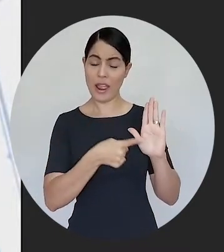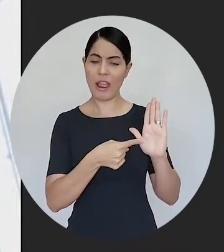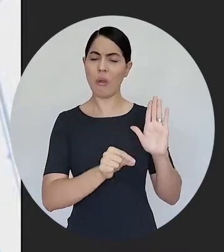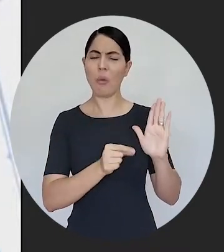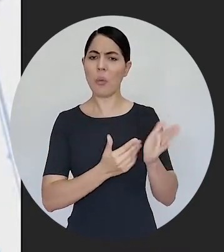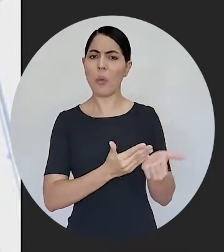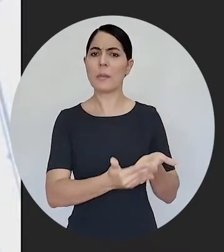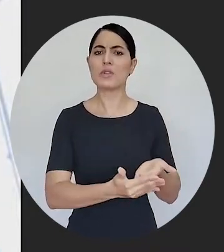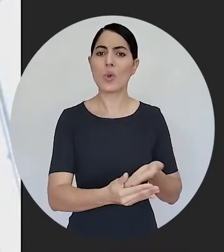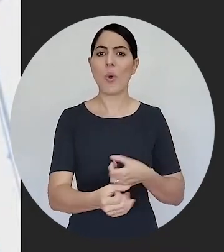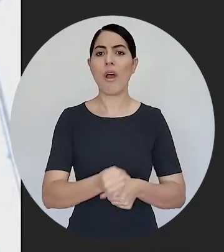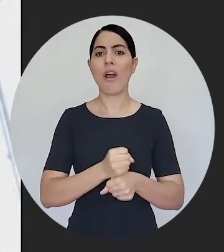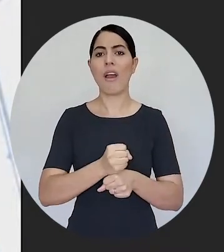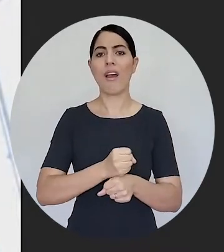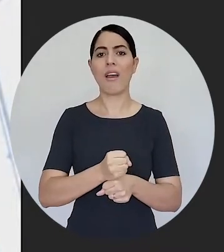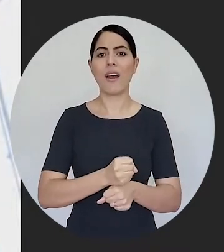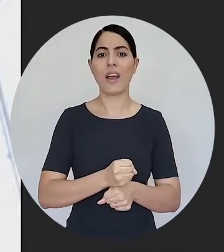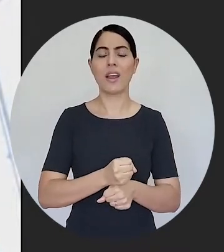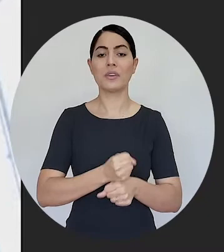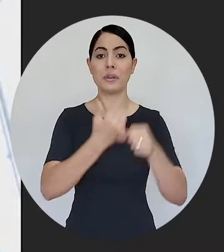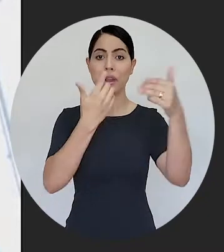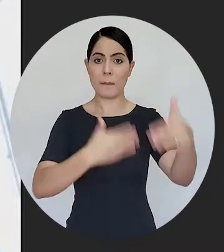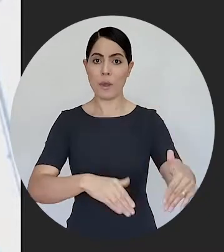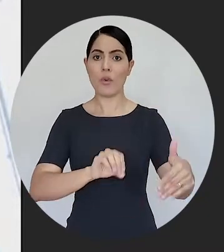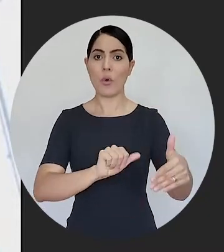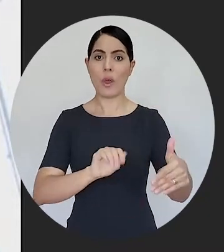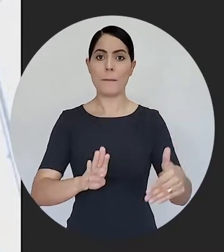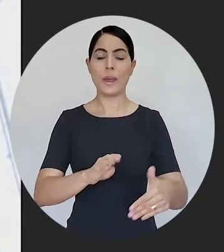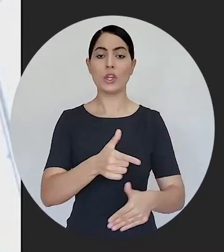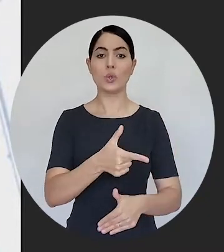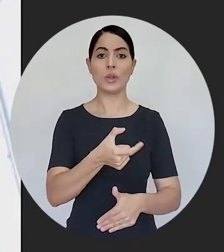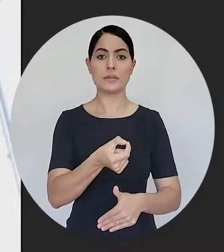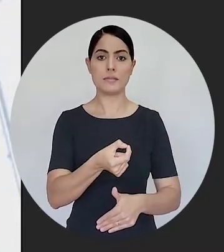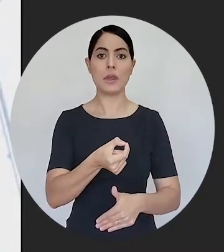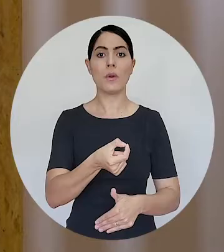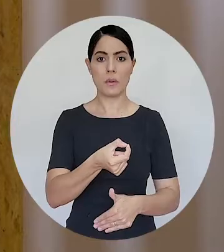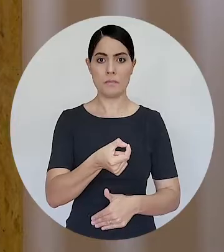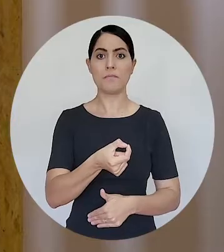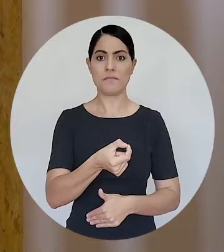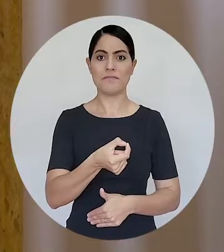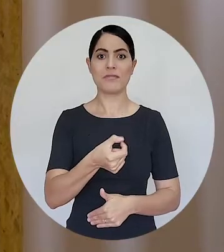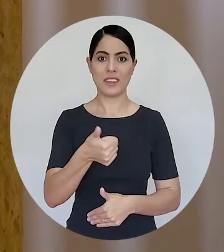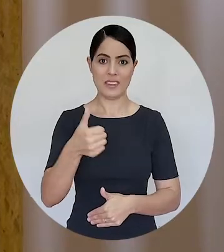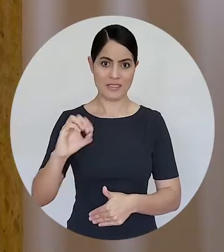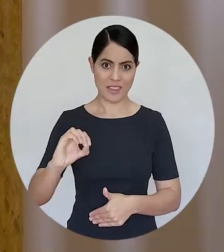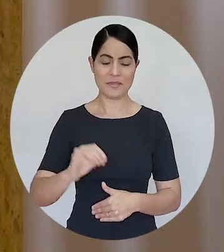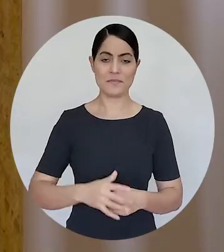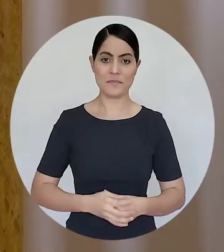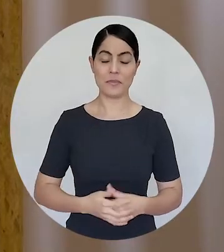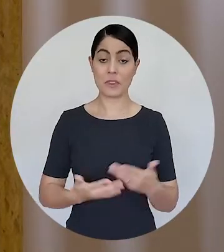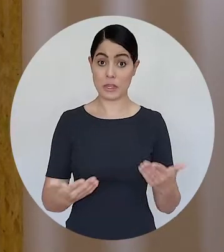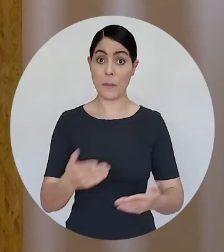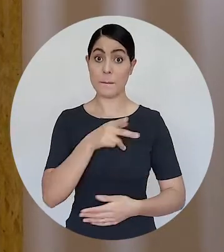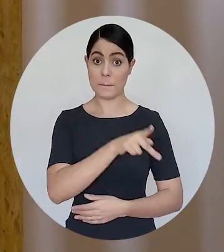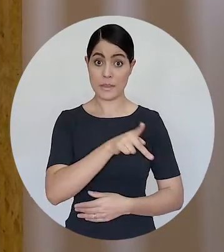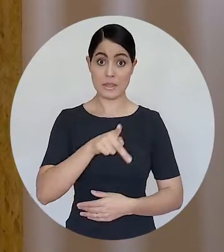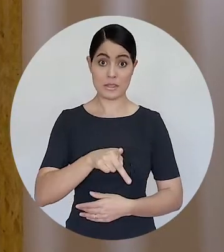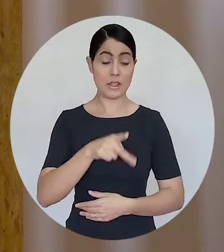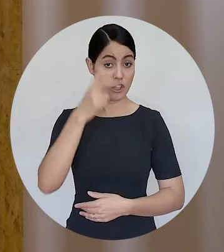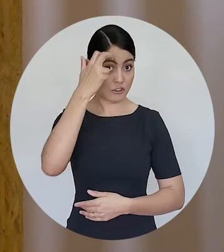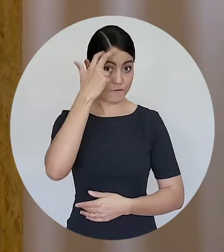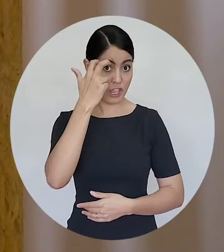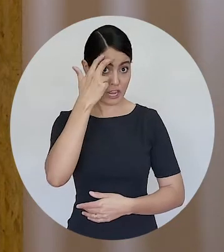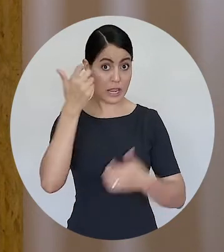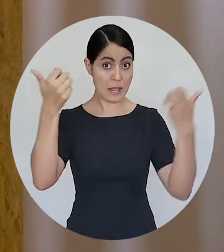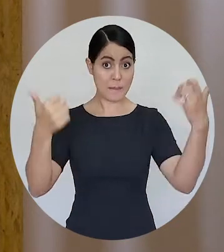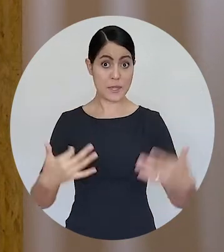foi feita a partir do exame de ordem de 2010. O presidente Felipe Santa Cruz reforçou